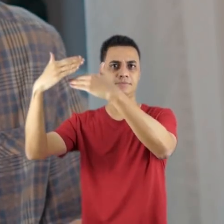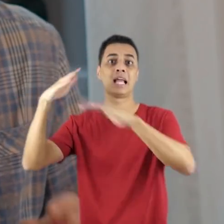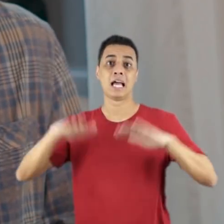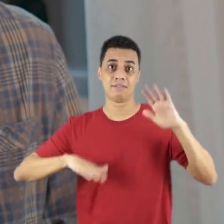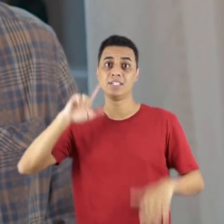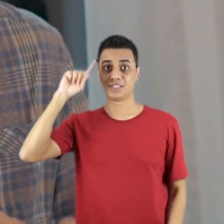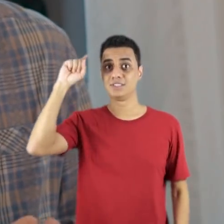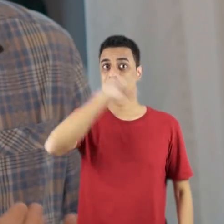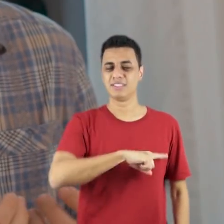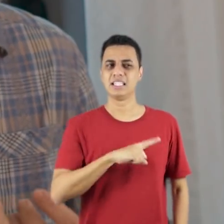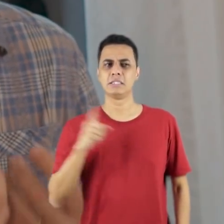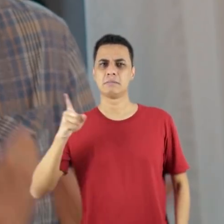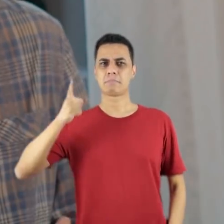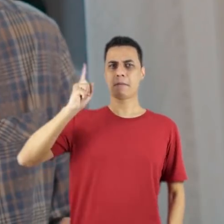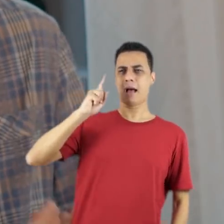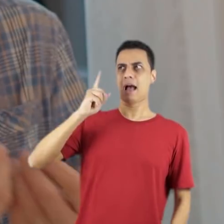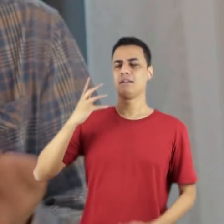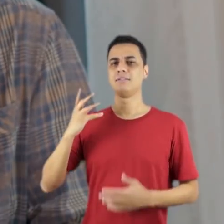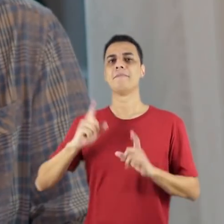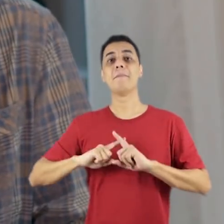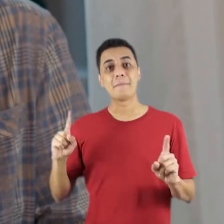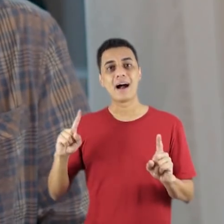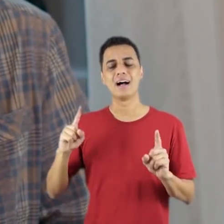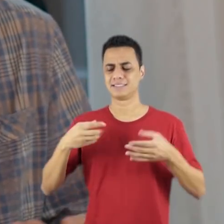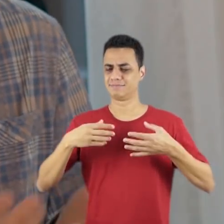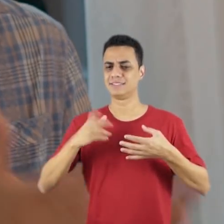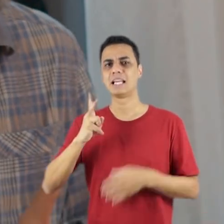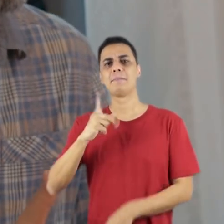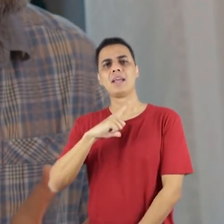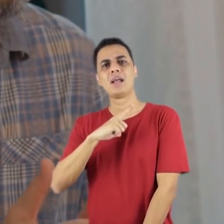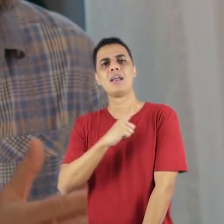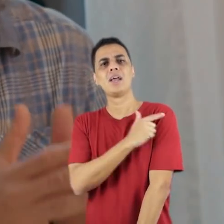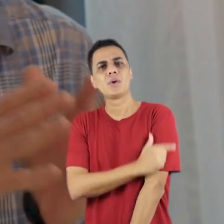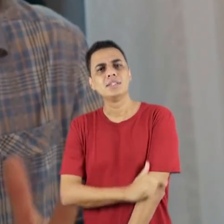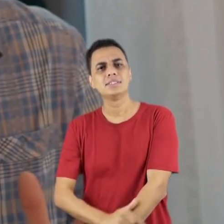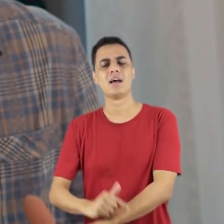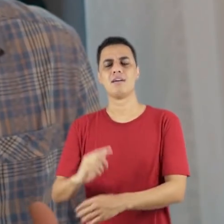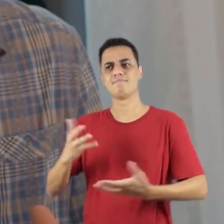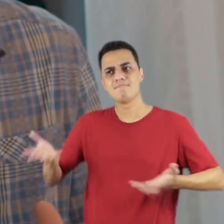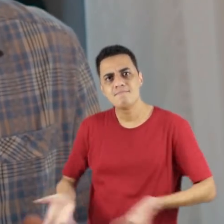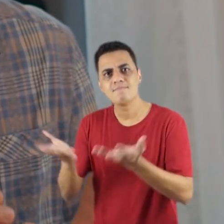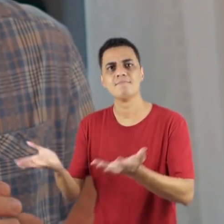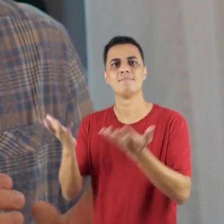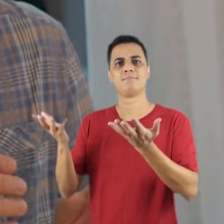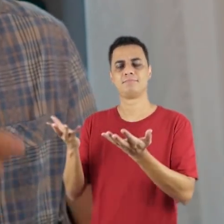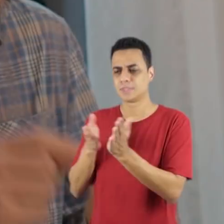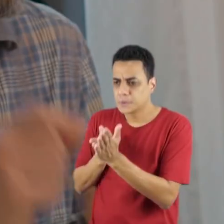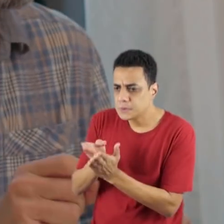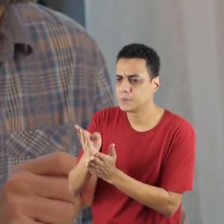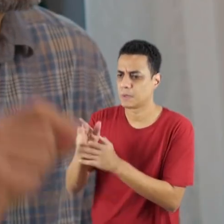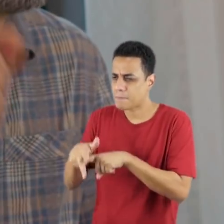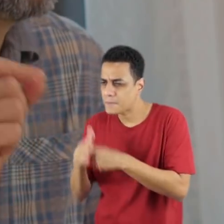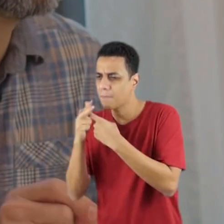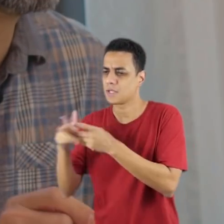orelha, a disciplina é recebida como educação e encorajamento, uma correção de rota, um ajuste de perspectiva, porque